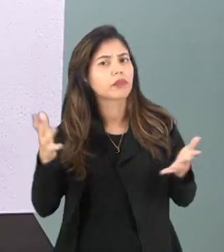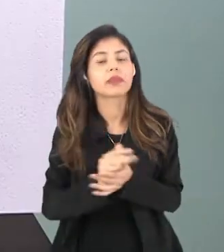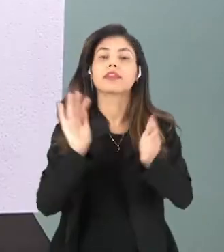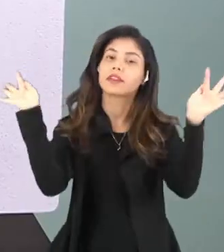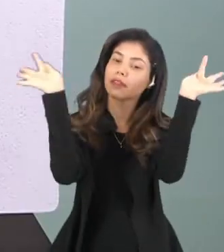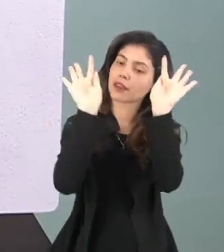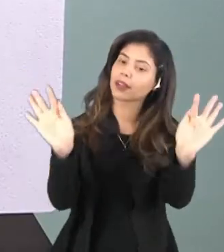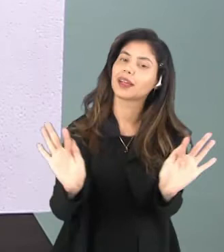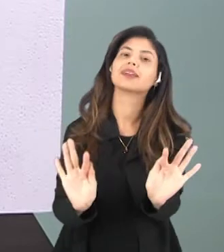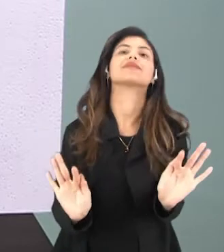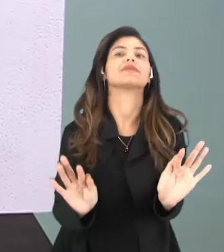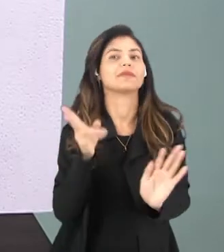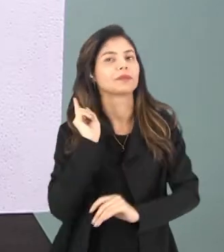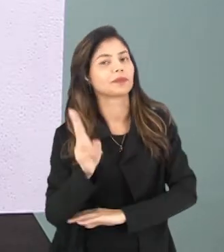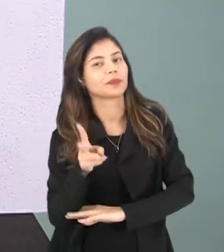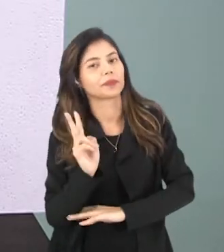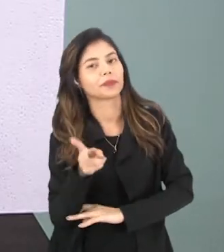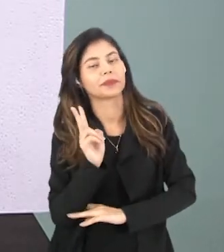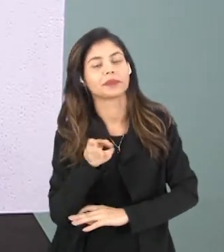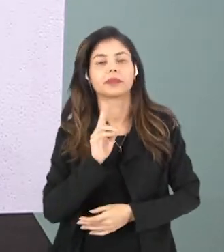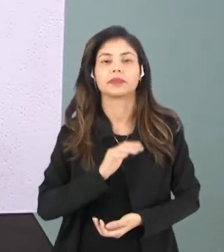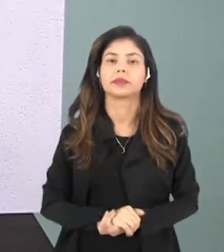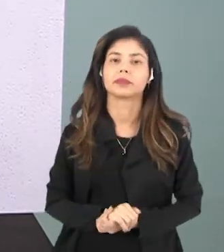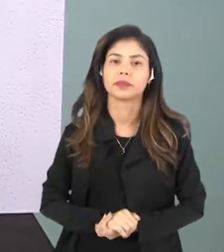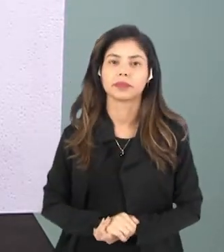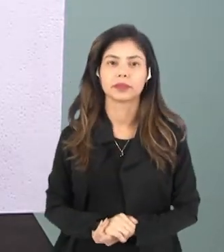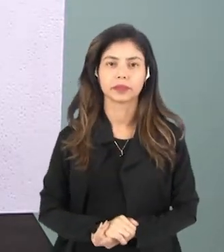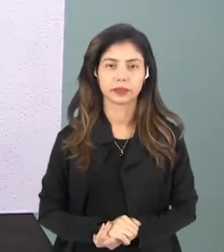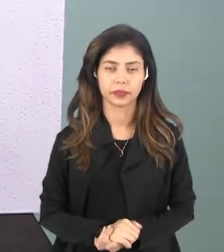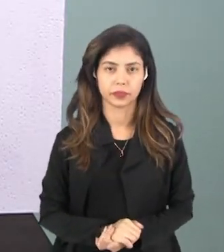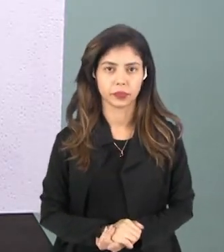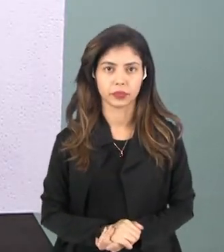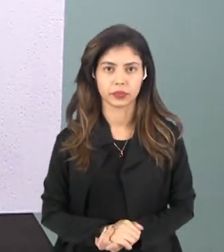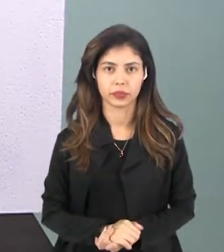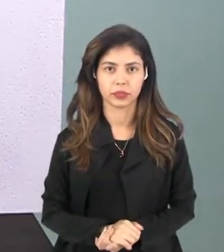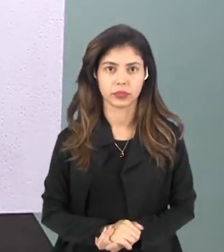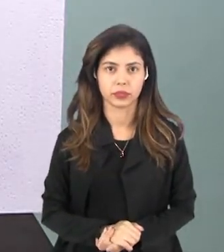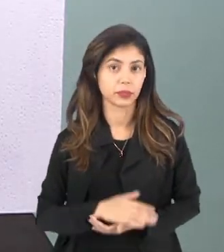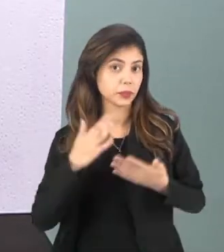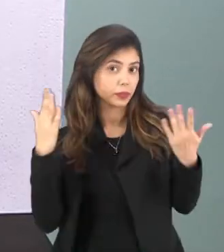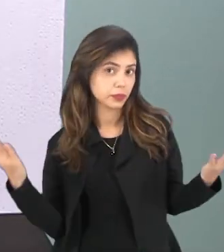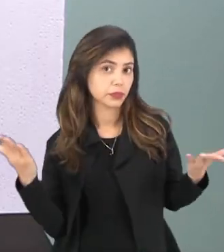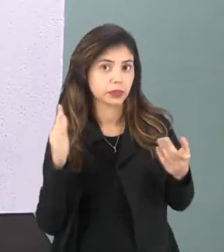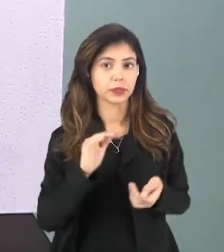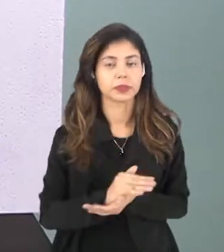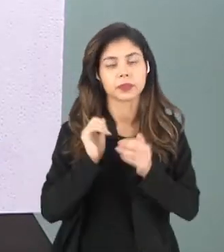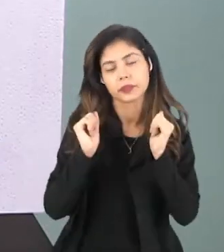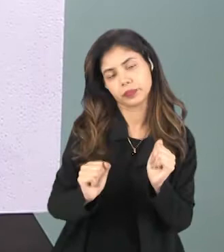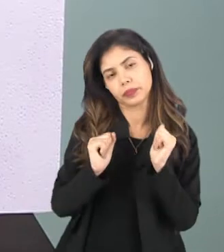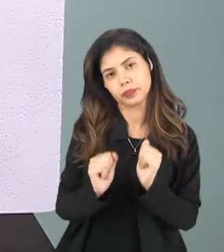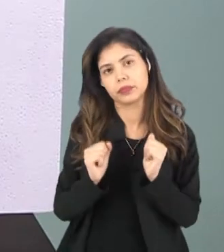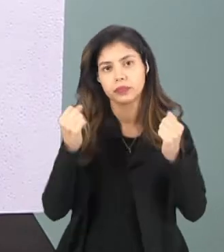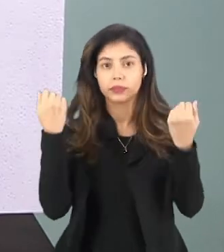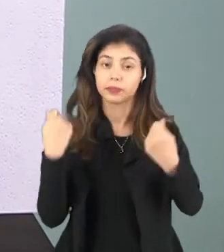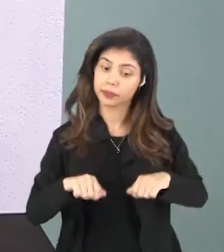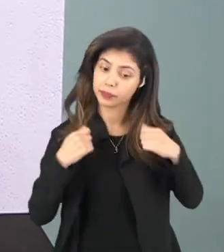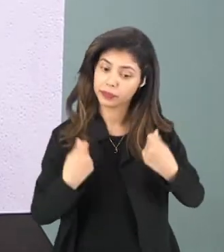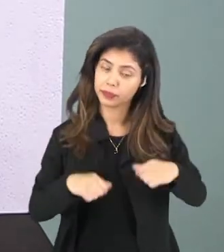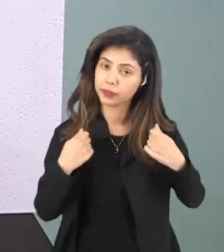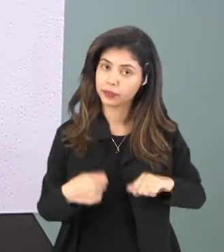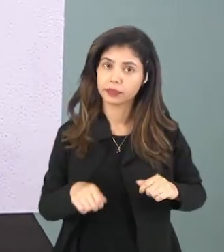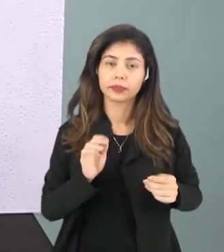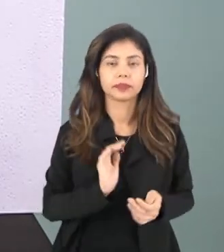viveram felizes para sempre bom então nós podemos se